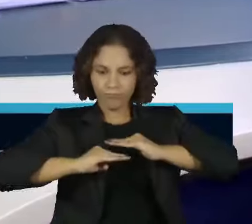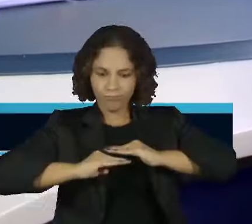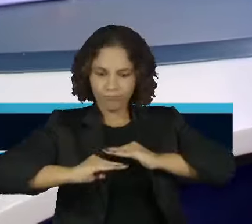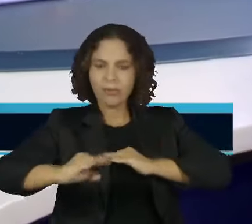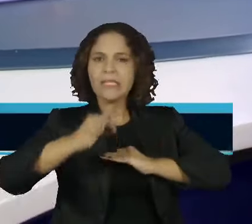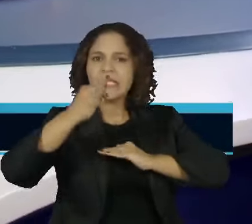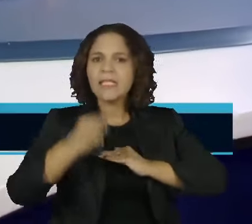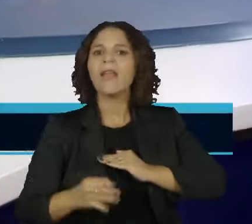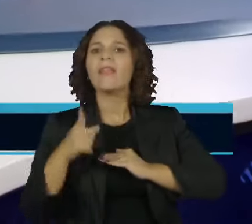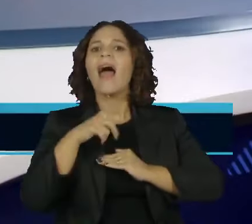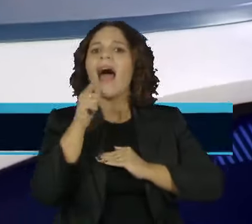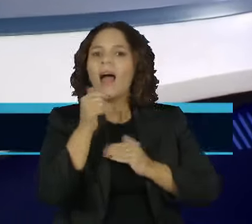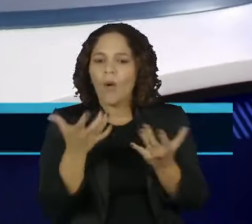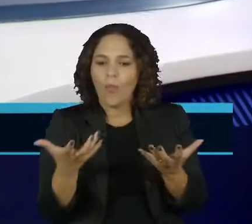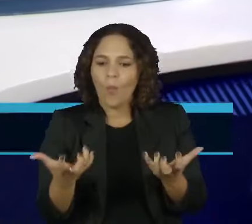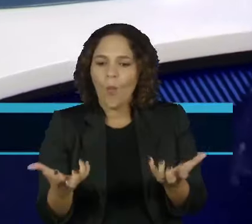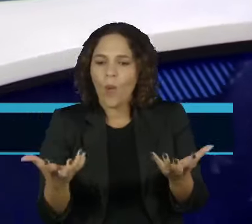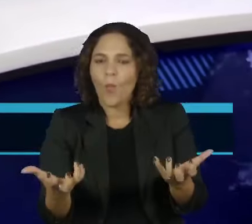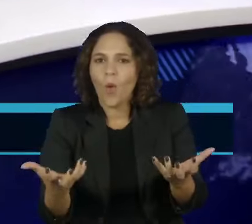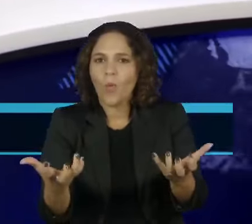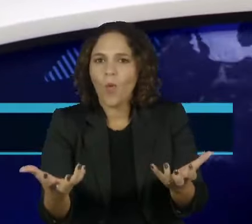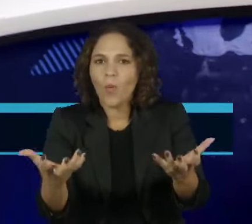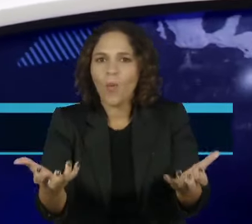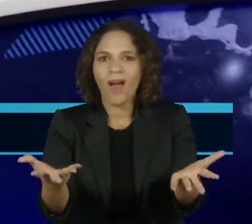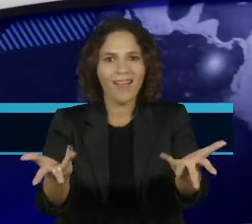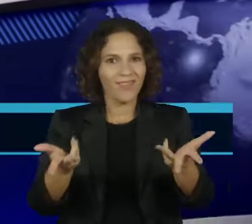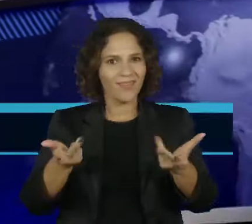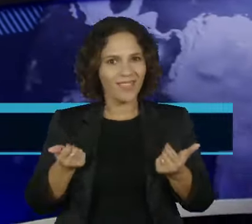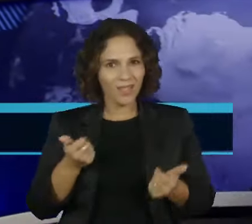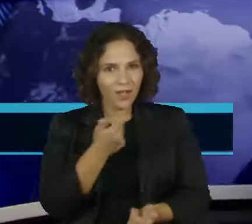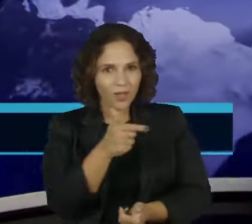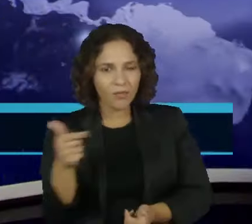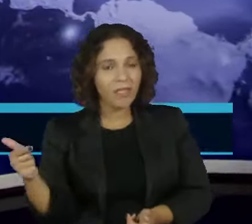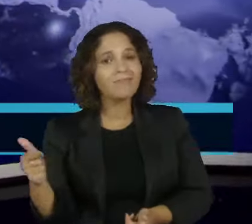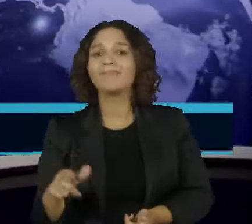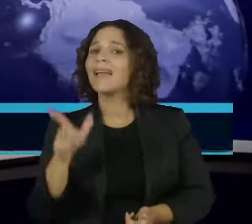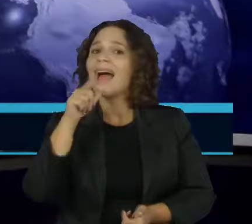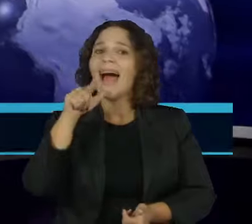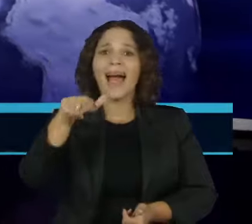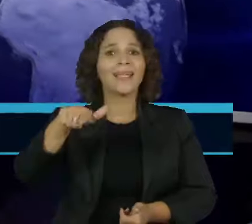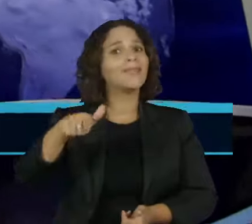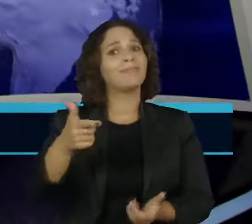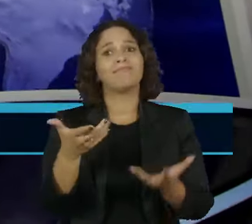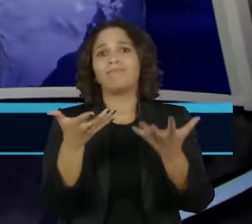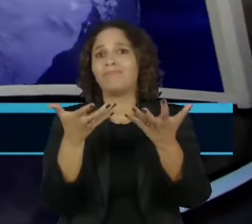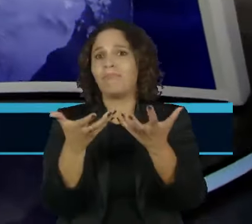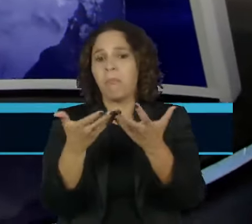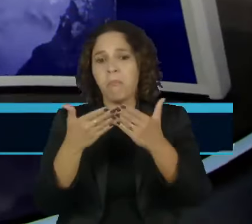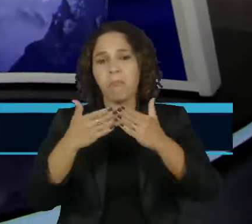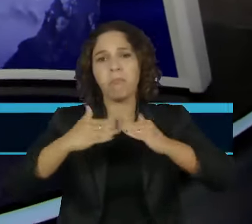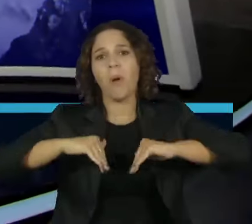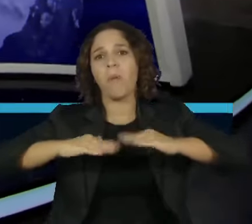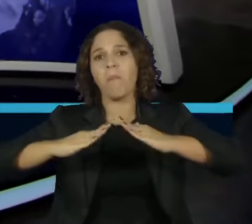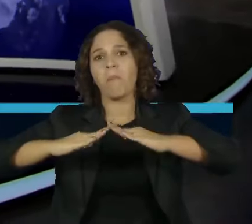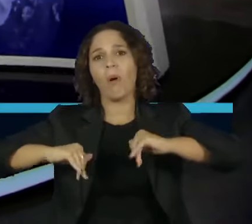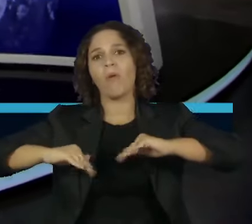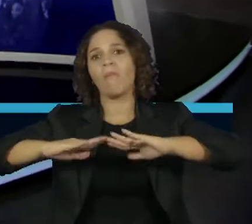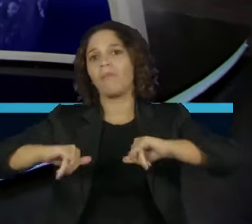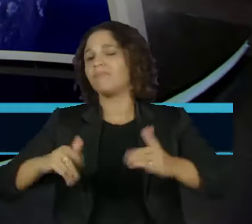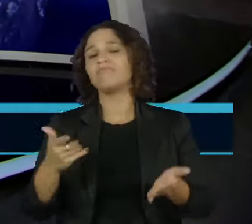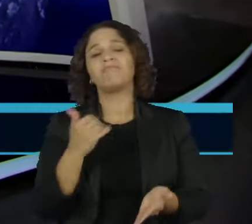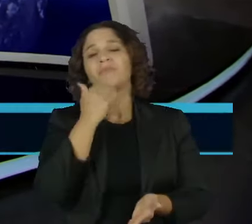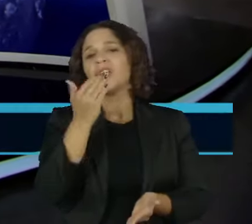galerias, com drenagem correta e eficiente, essa água vai destruir o asfalto com a melhor qualidade que você tem, com a melhor mão de